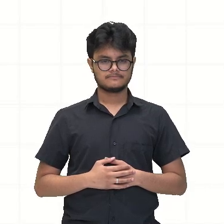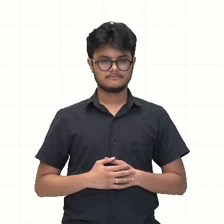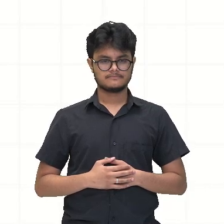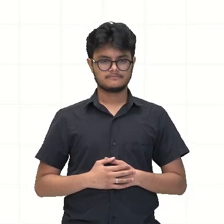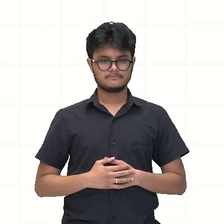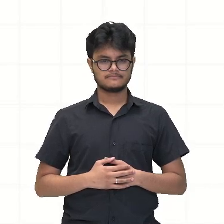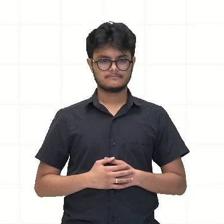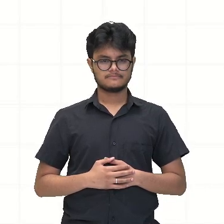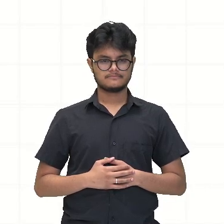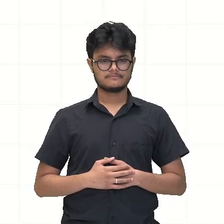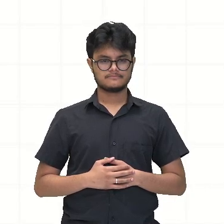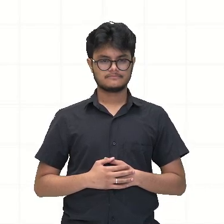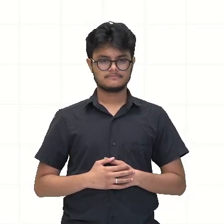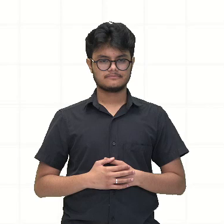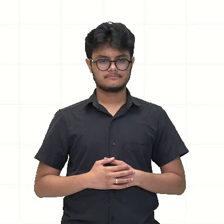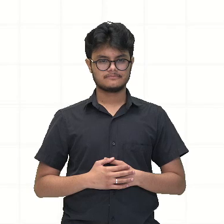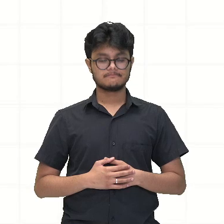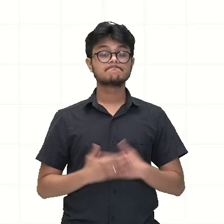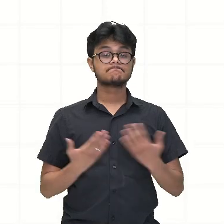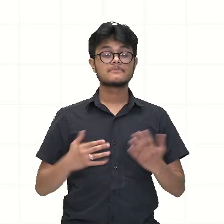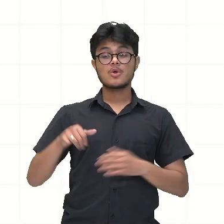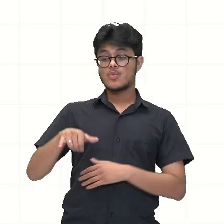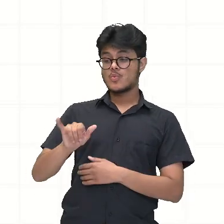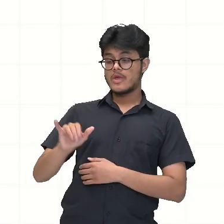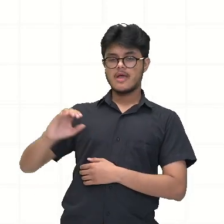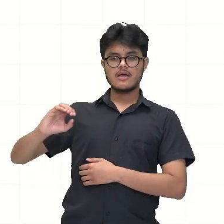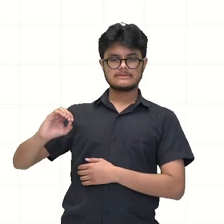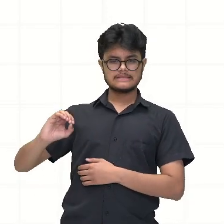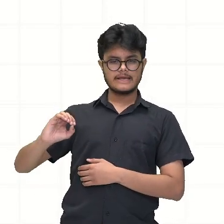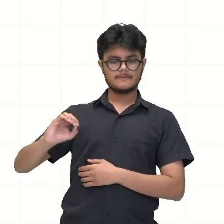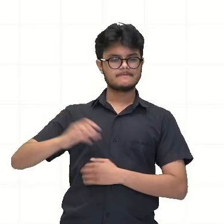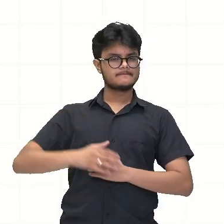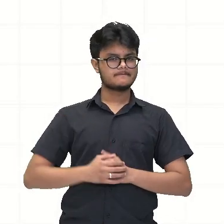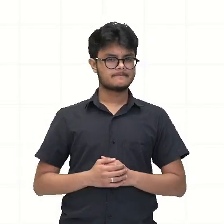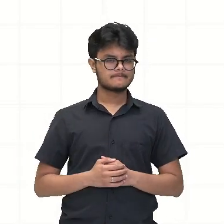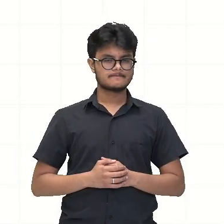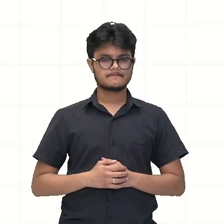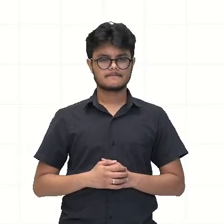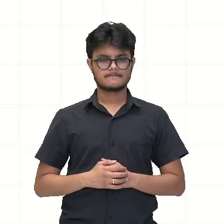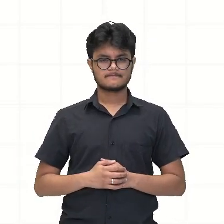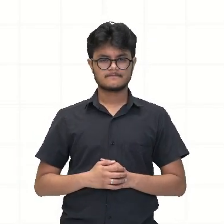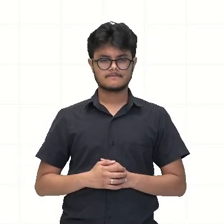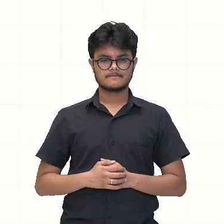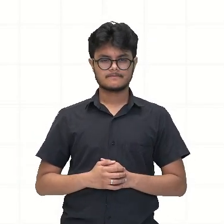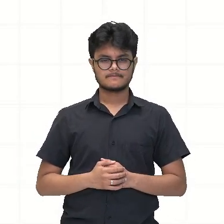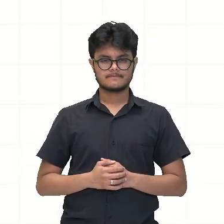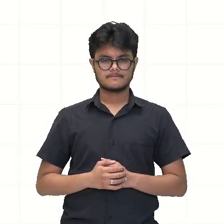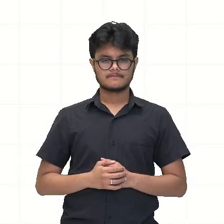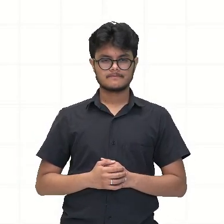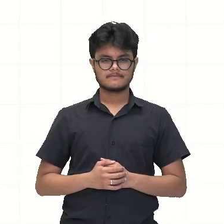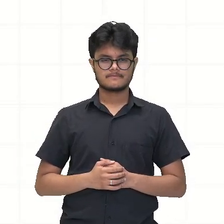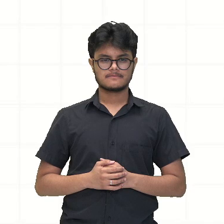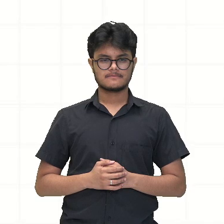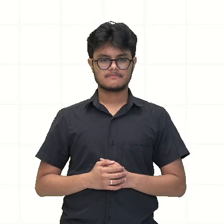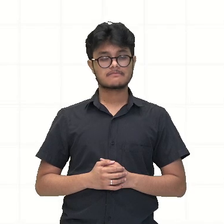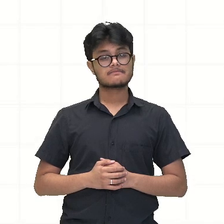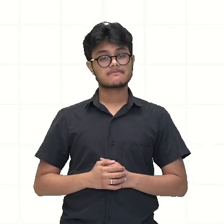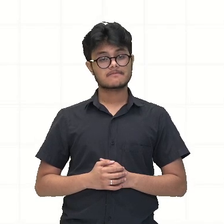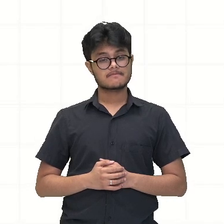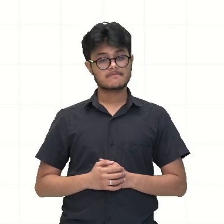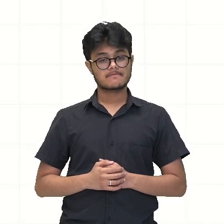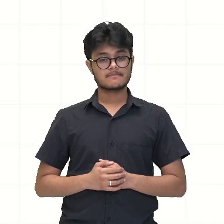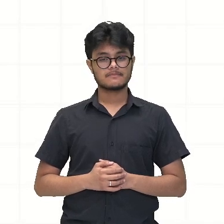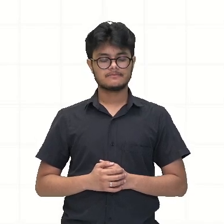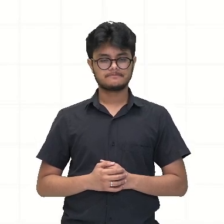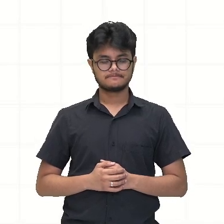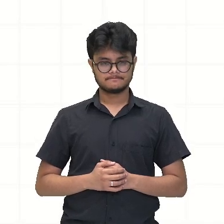x para que y seja 0. E isso só acontece no menos 3. Se eu colocar x igual a menos 3, a minha função